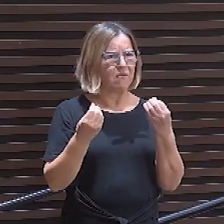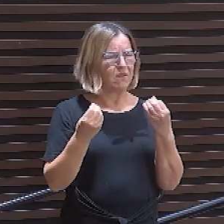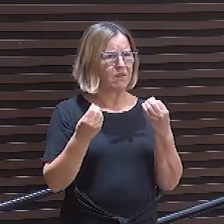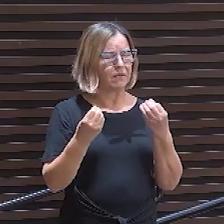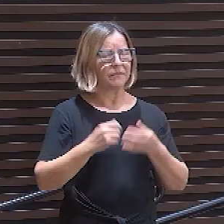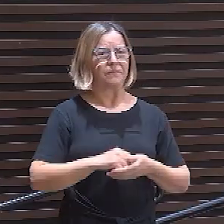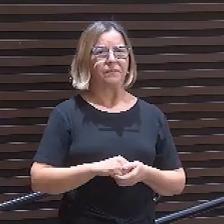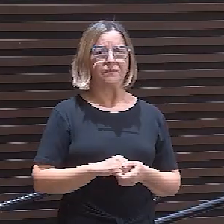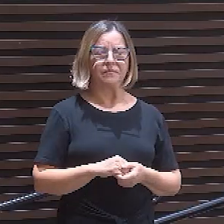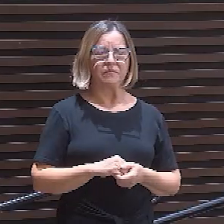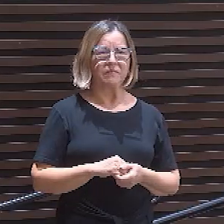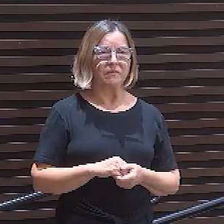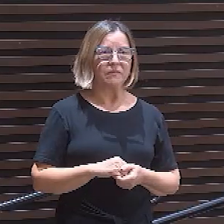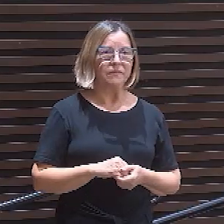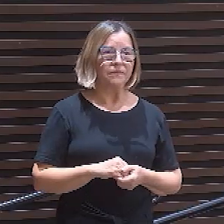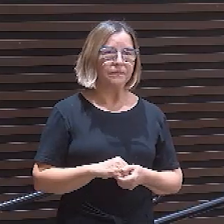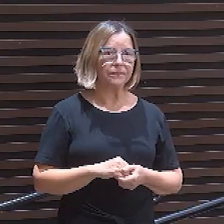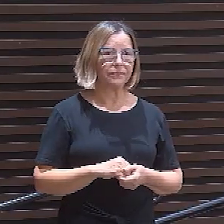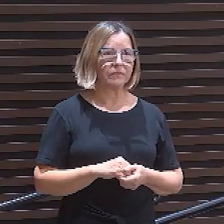uma